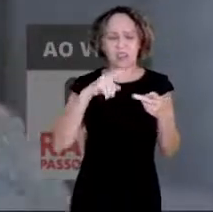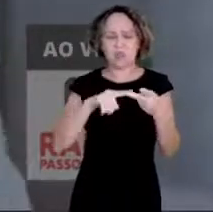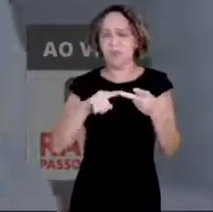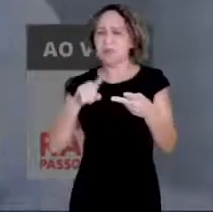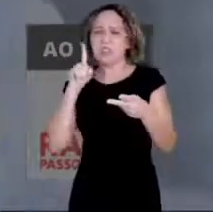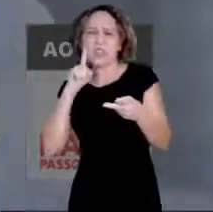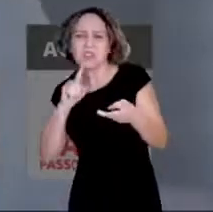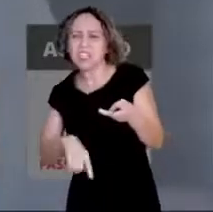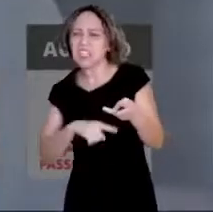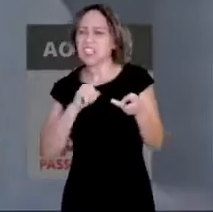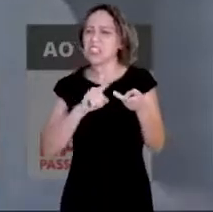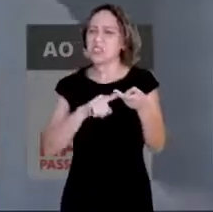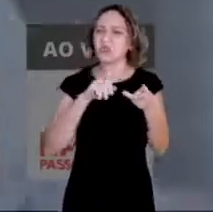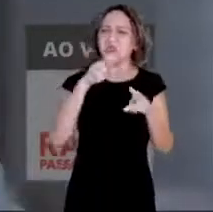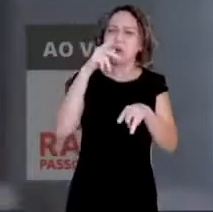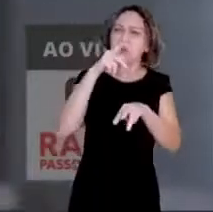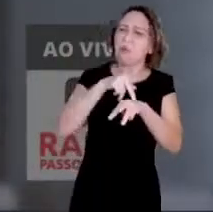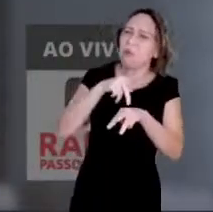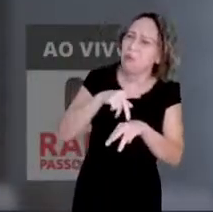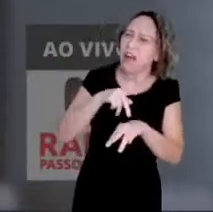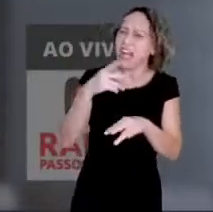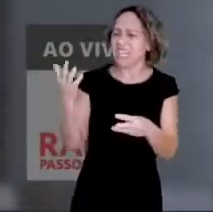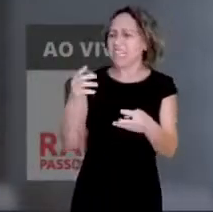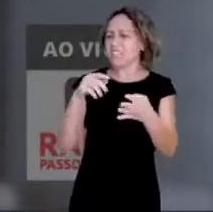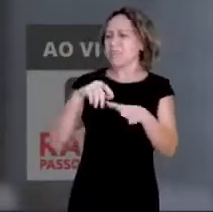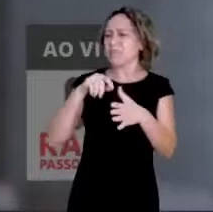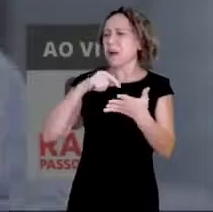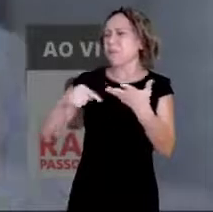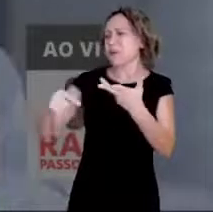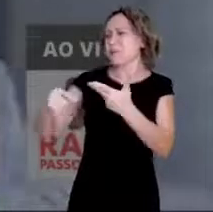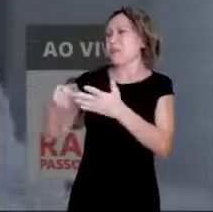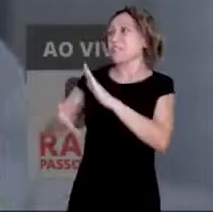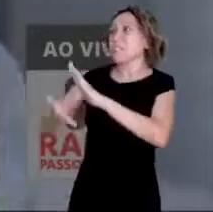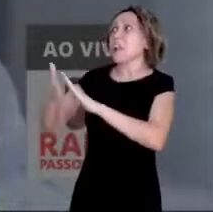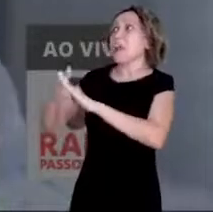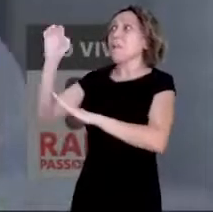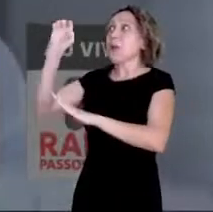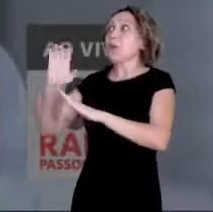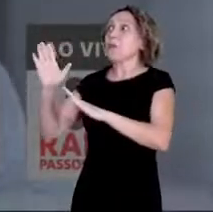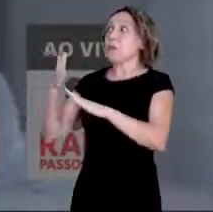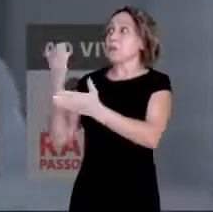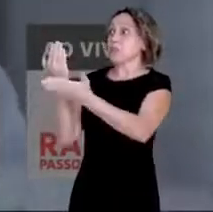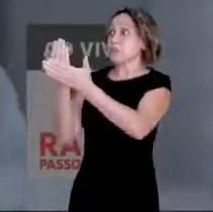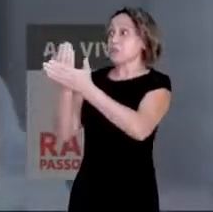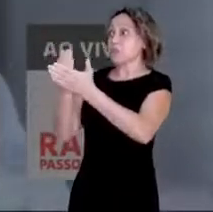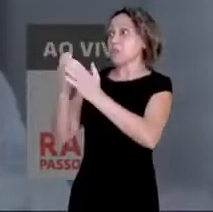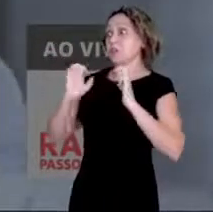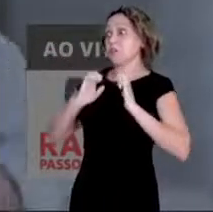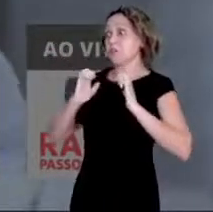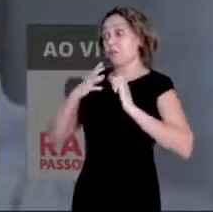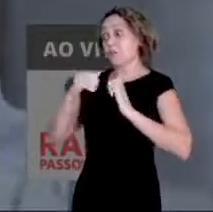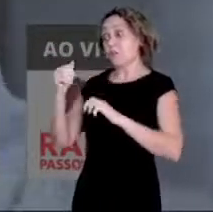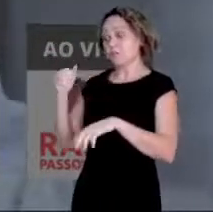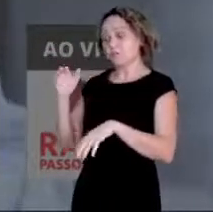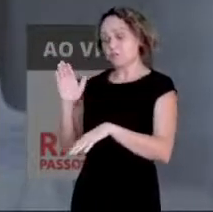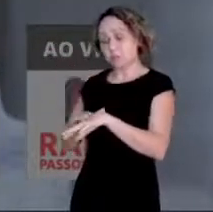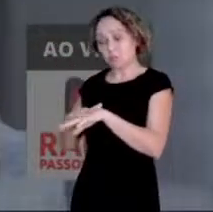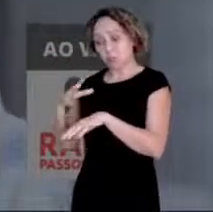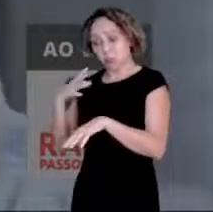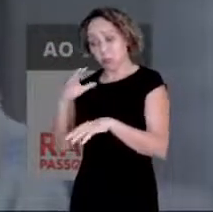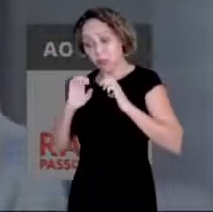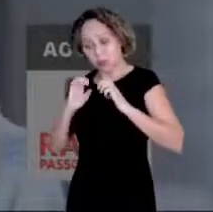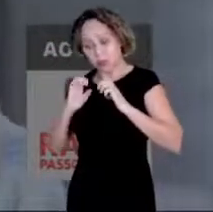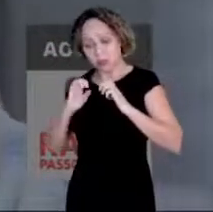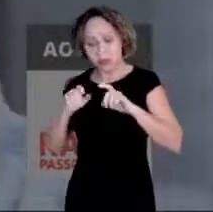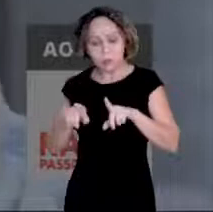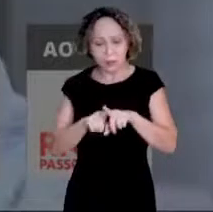os Estados Unidos, como é a Alemanha. Por que que nós somos obrigados a ser atrasados? Por que que nós somos obrigados a saber menos,